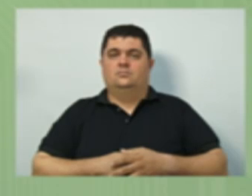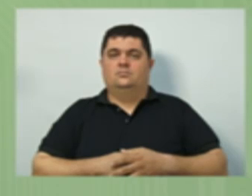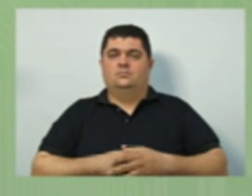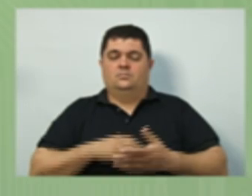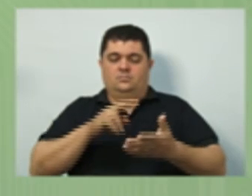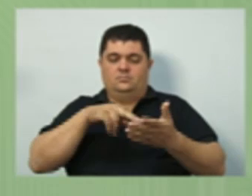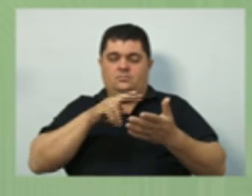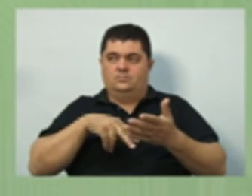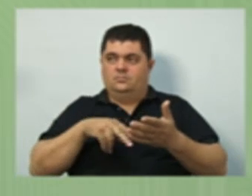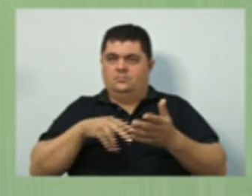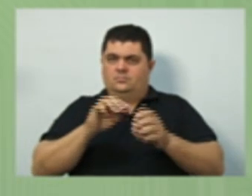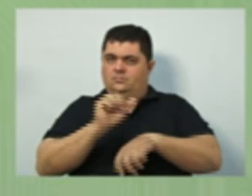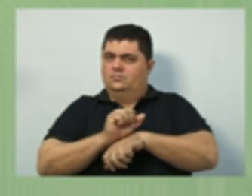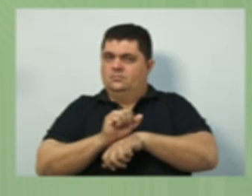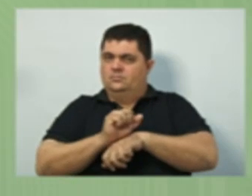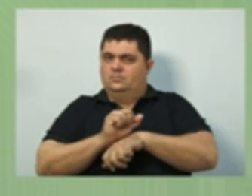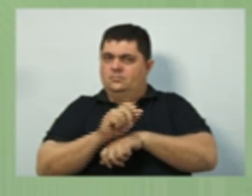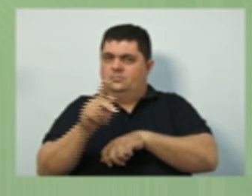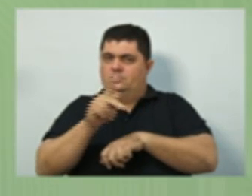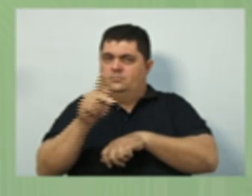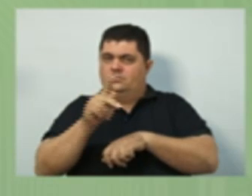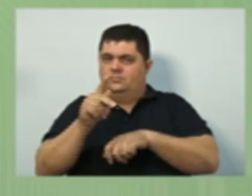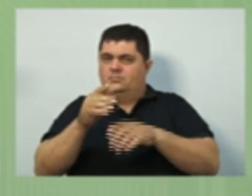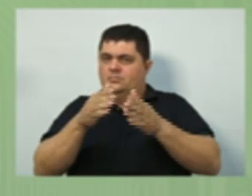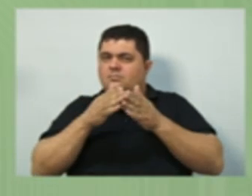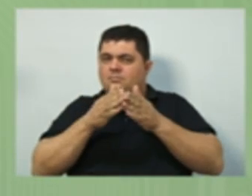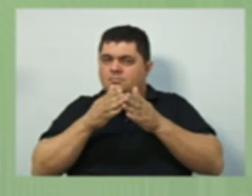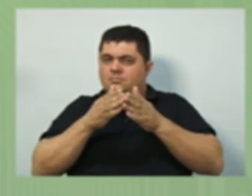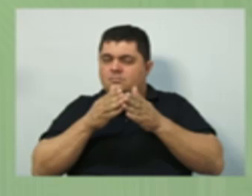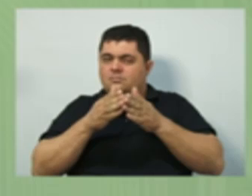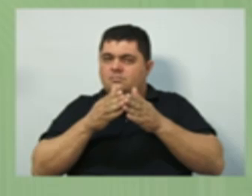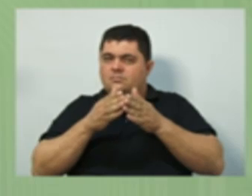ler... Opa, calma aí. O professor está pedindo...